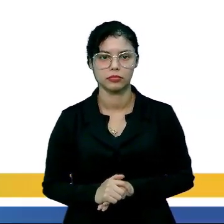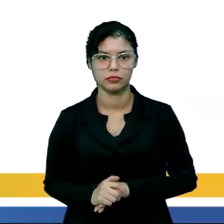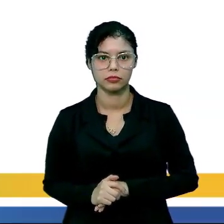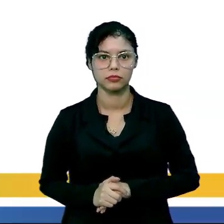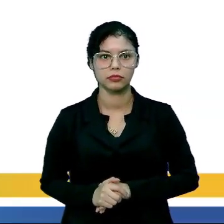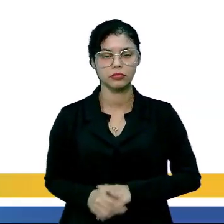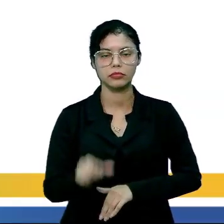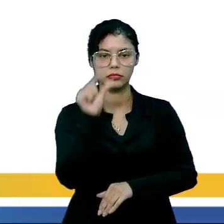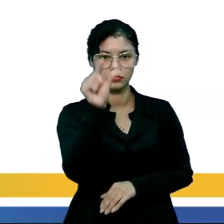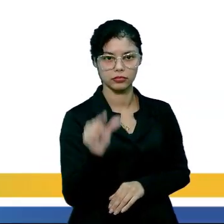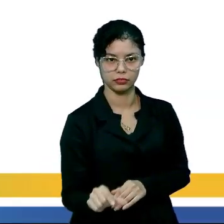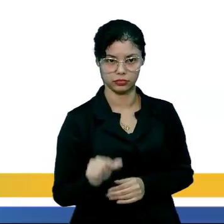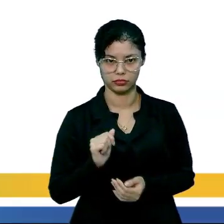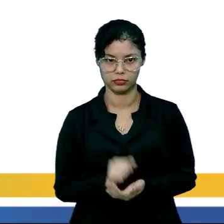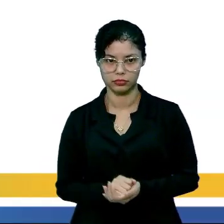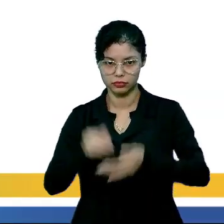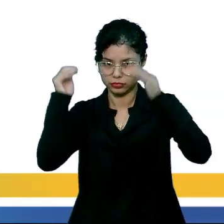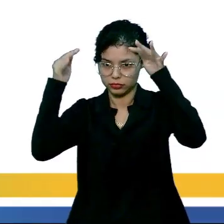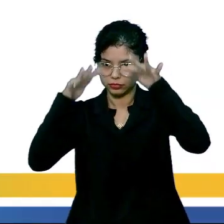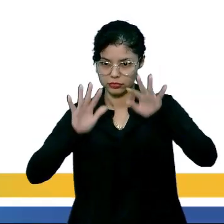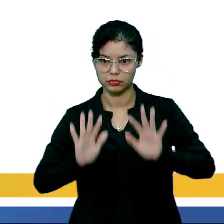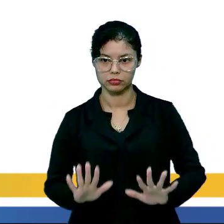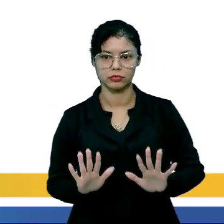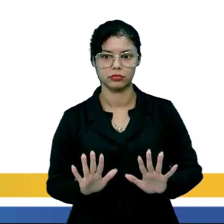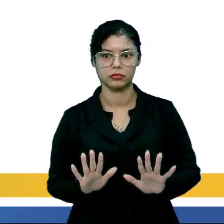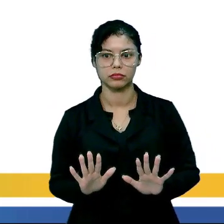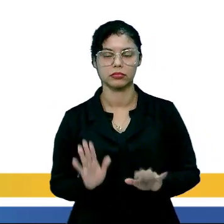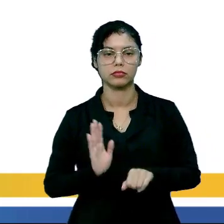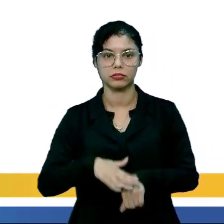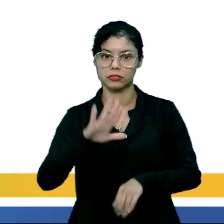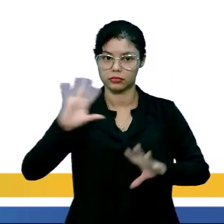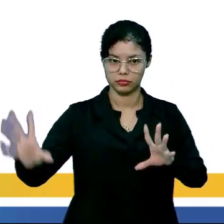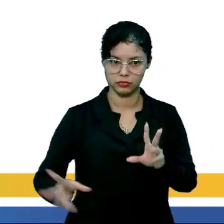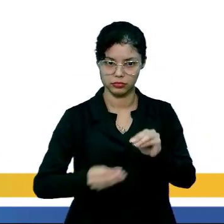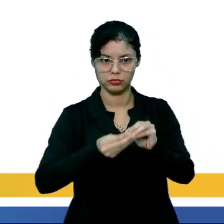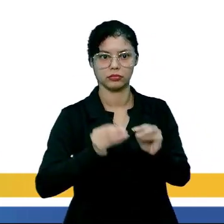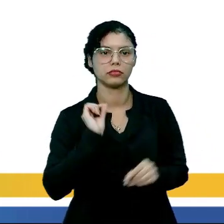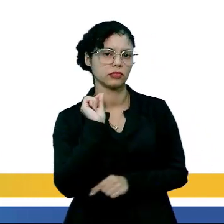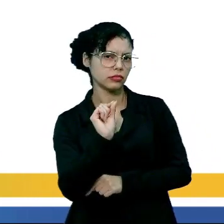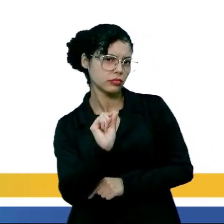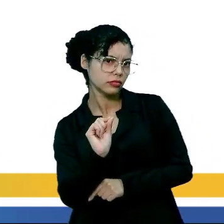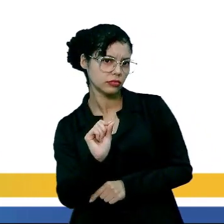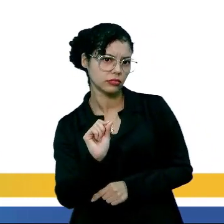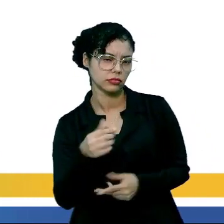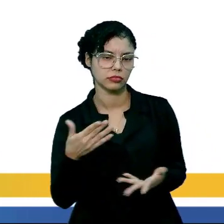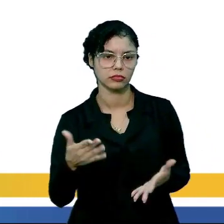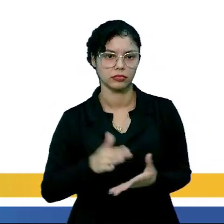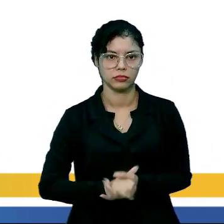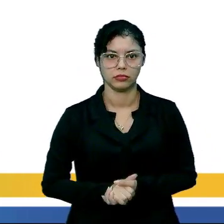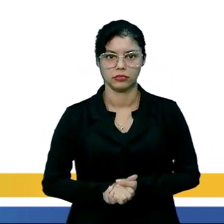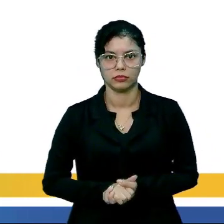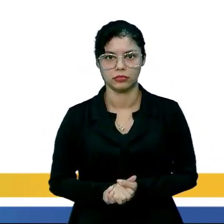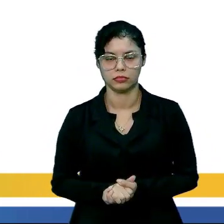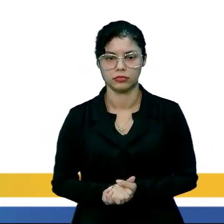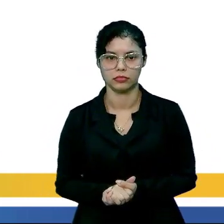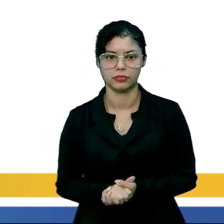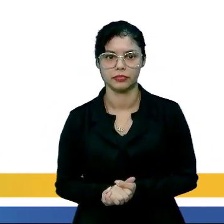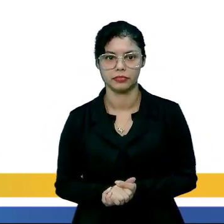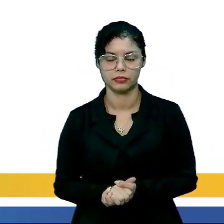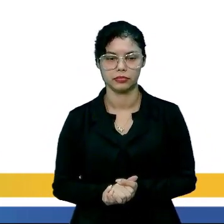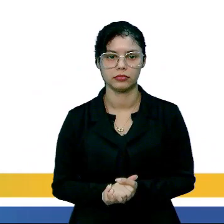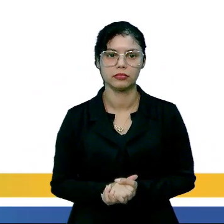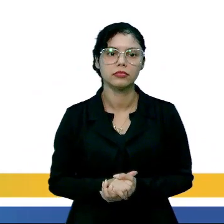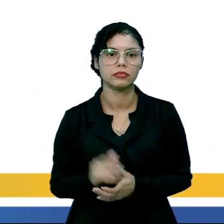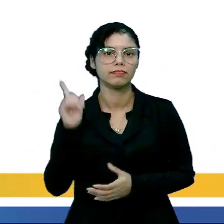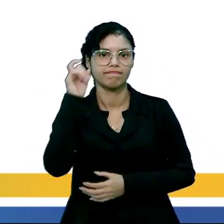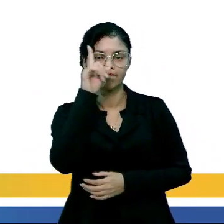lá. Nos personagens naturalistas, eles são mais complexos. O que é que são mais complexos aí? Eles são